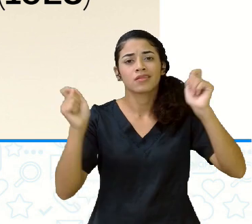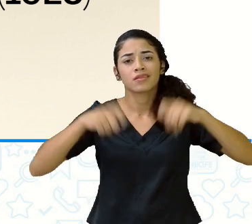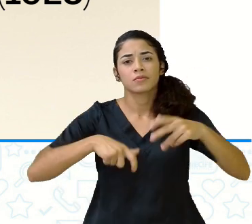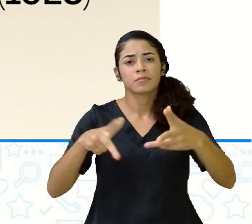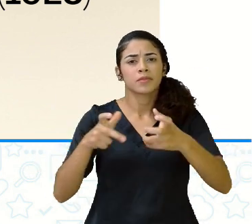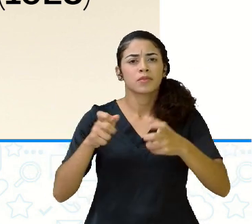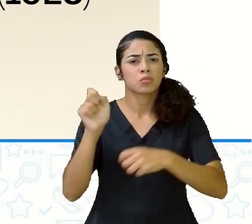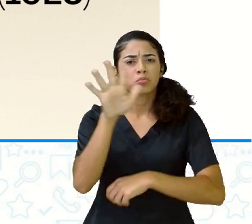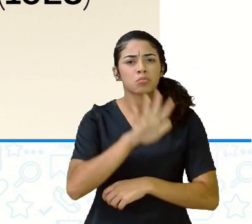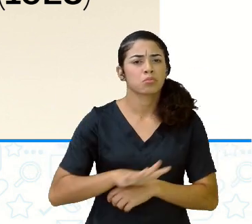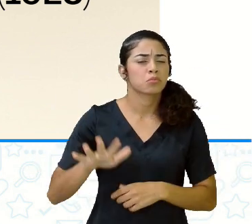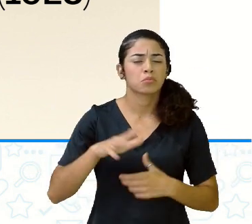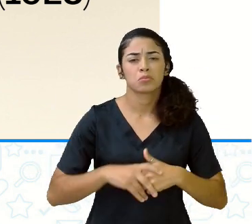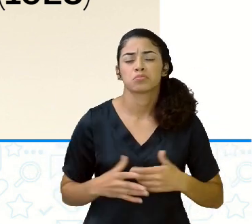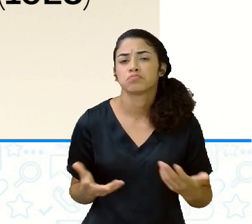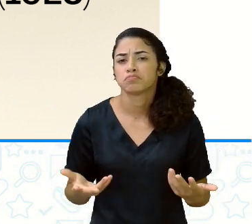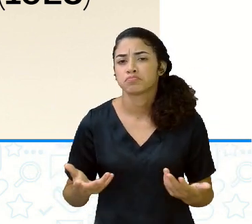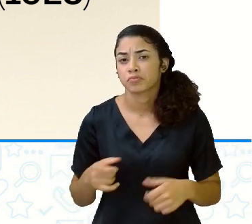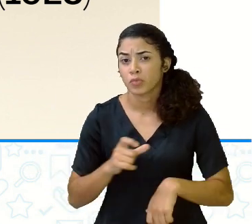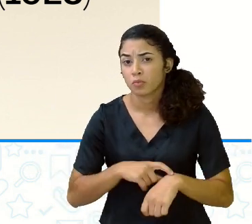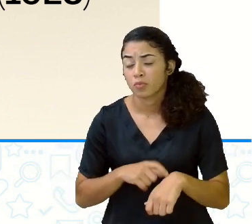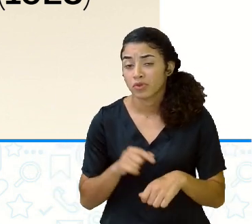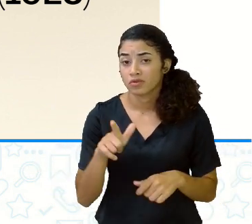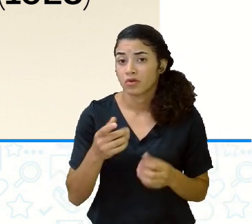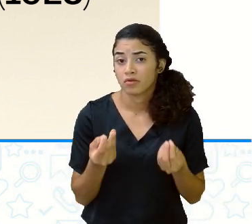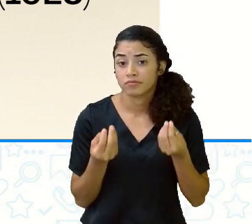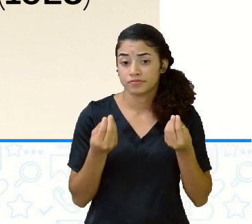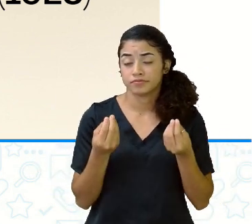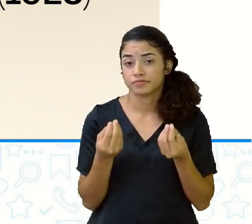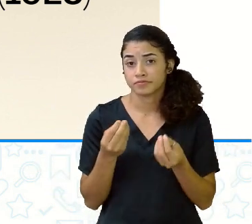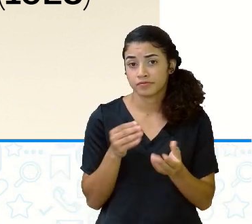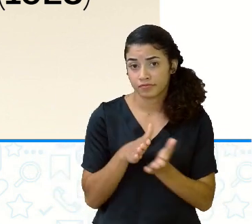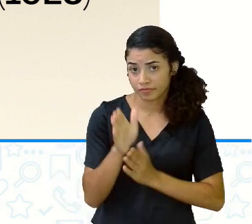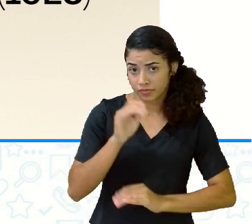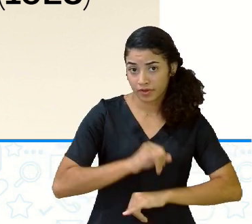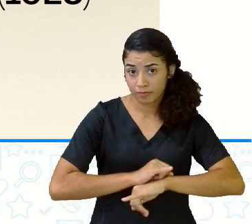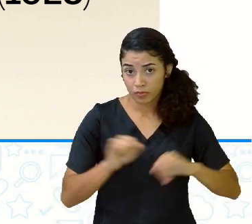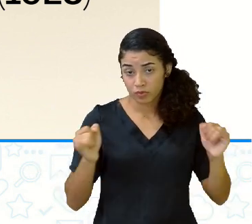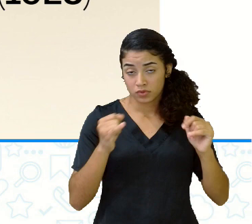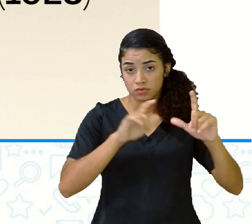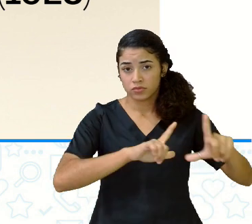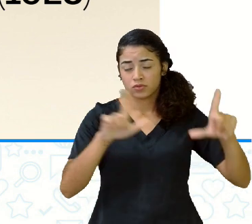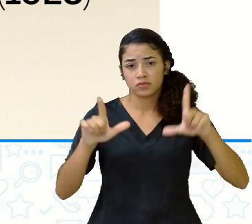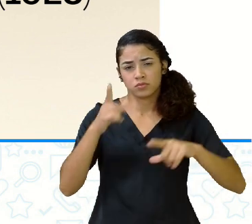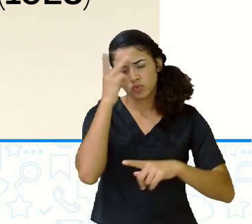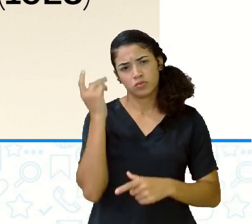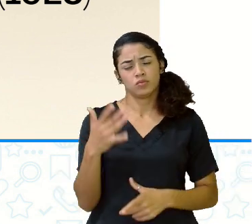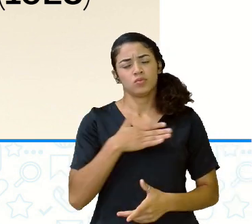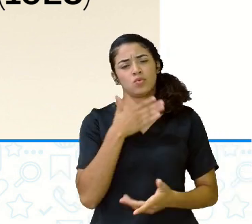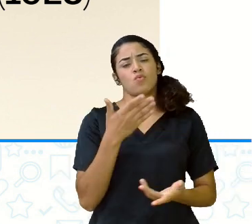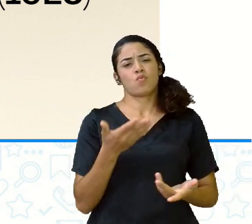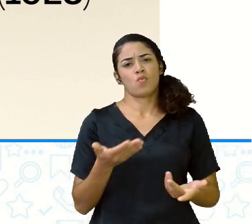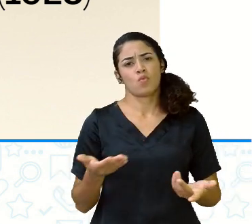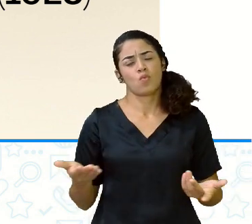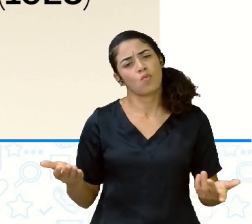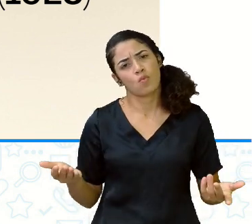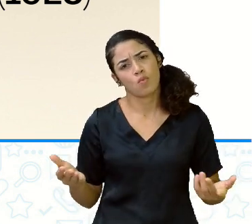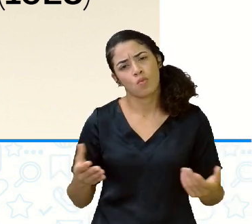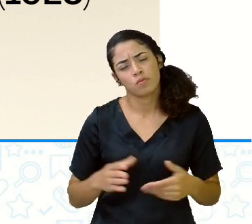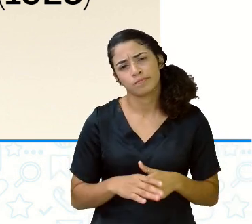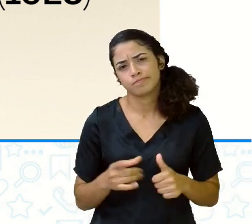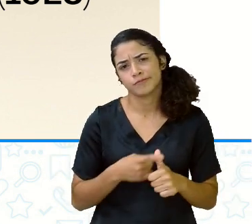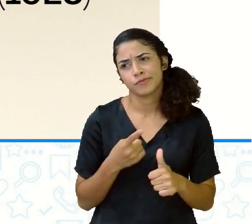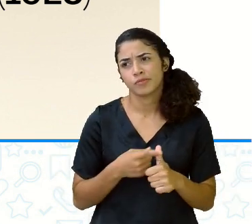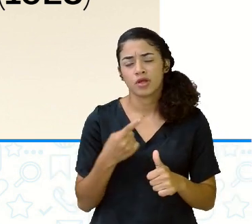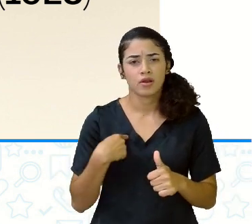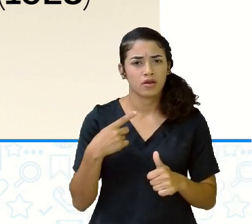observar nessa pintura aqui? Quando ela botou essa pintura para as pessoas verem, as pessoas já se chocaram. Por quê? Primeiro que ela